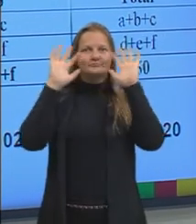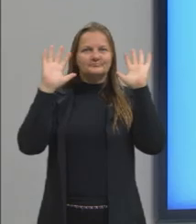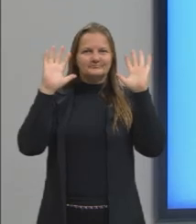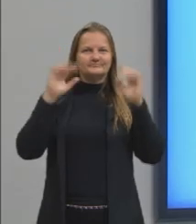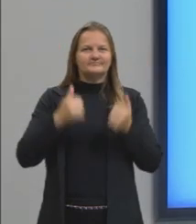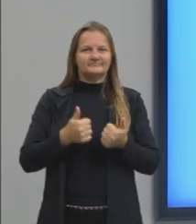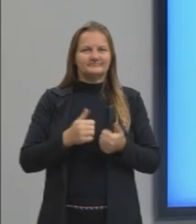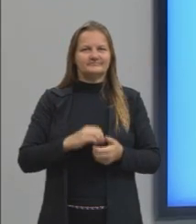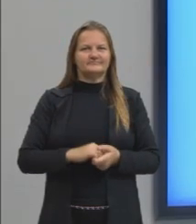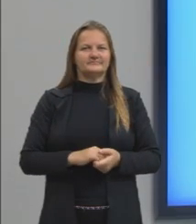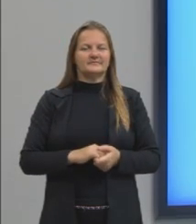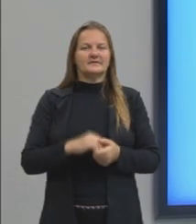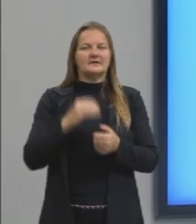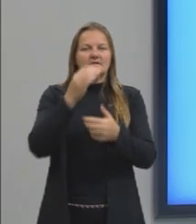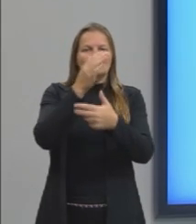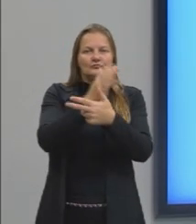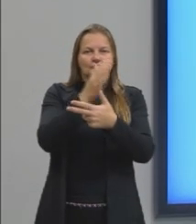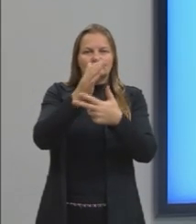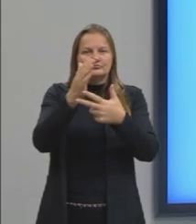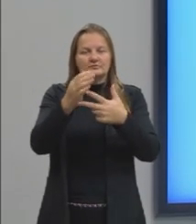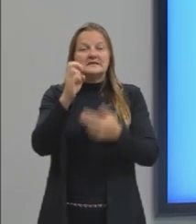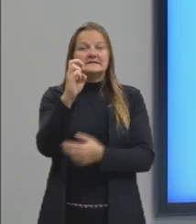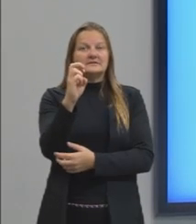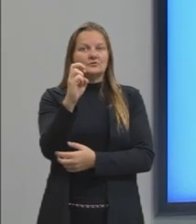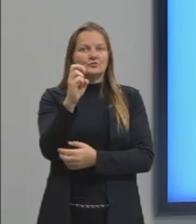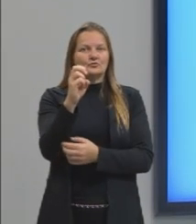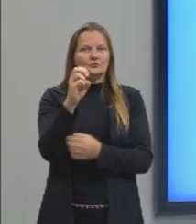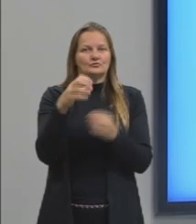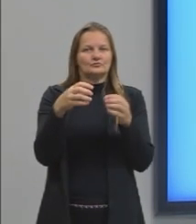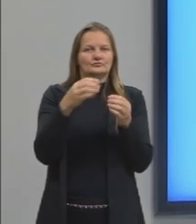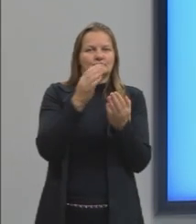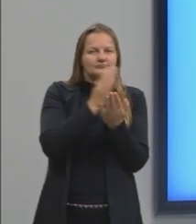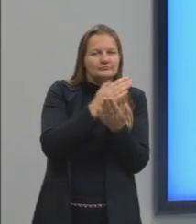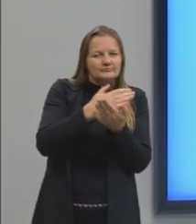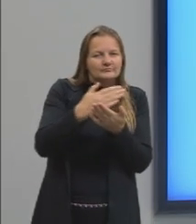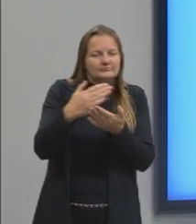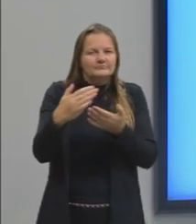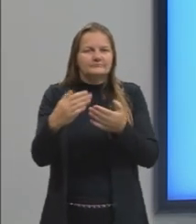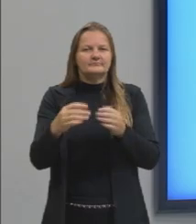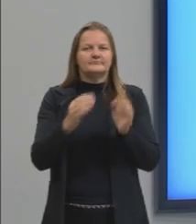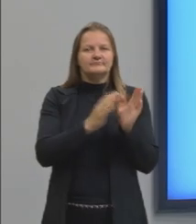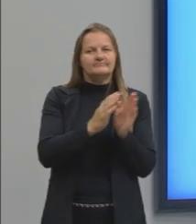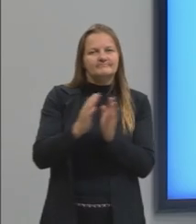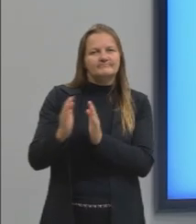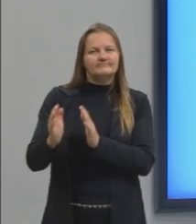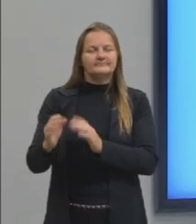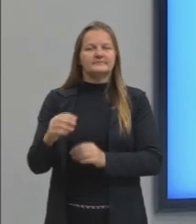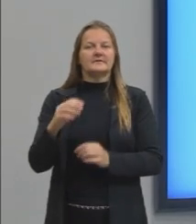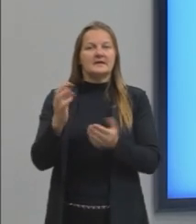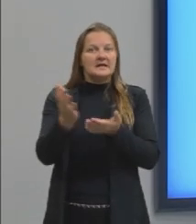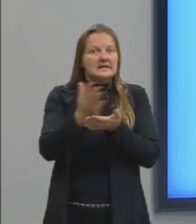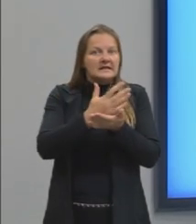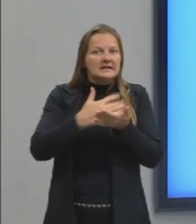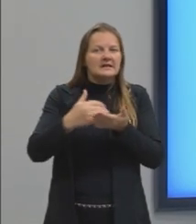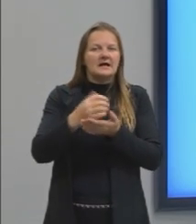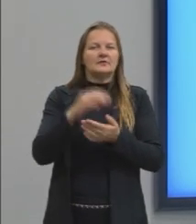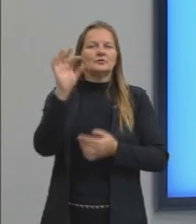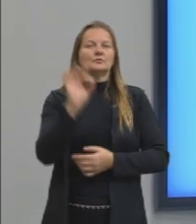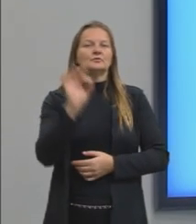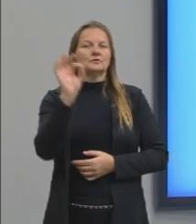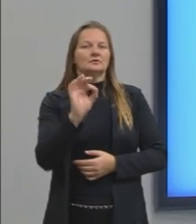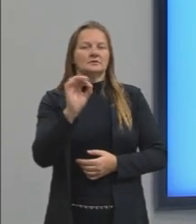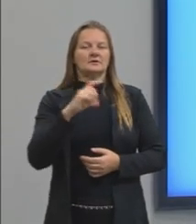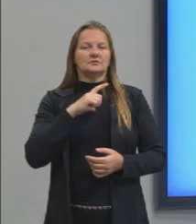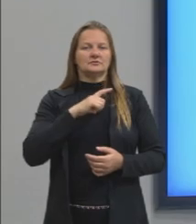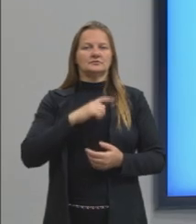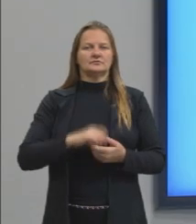vocês conseguiram entender eu separei em cinco etapas essa questão uma questão que envolve bastante dados a ideia de porcentagem